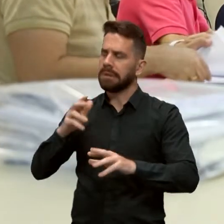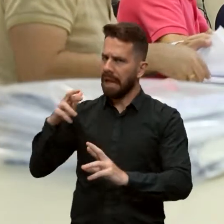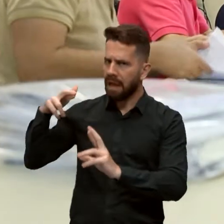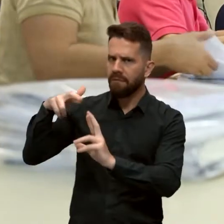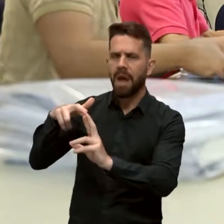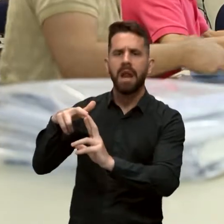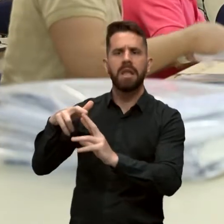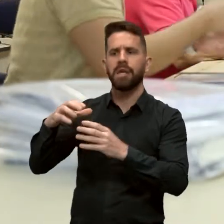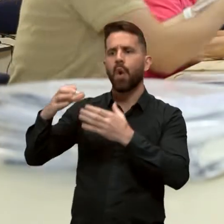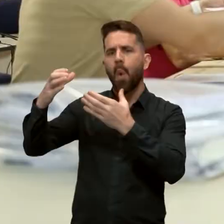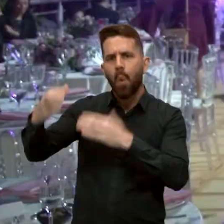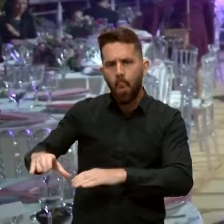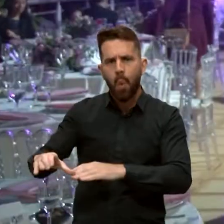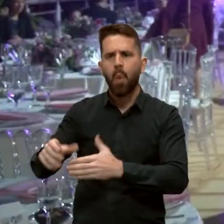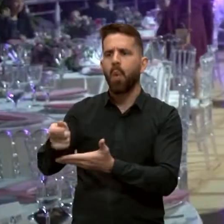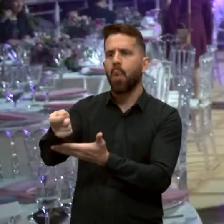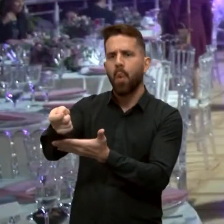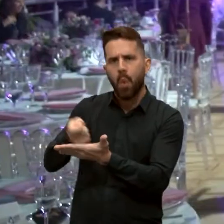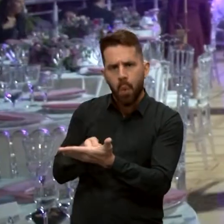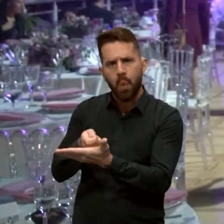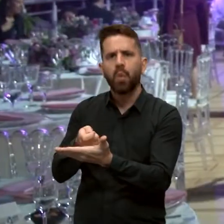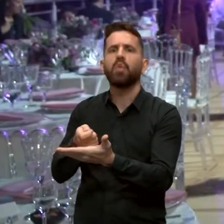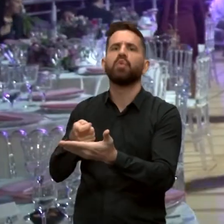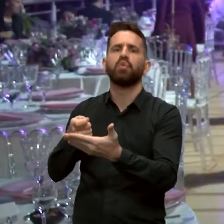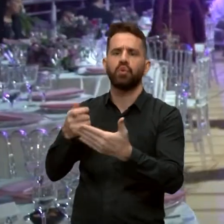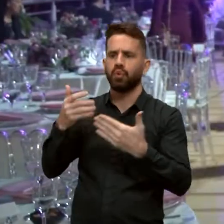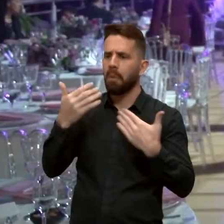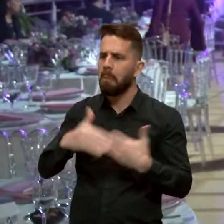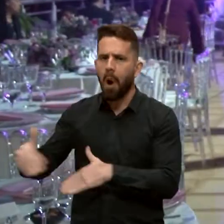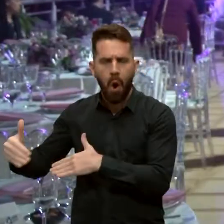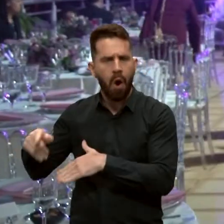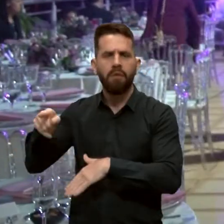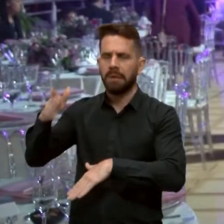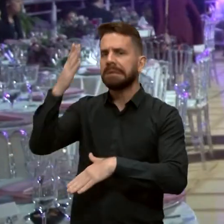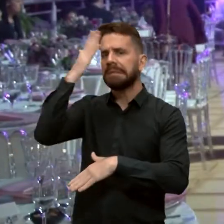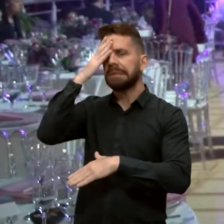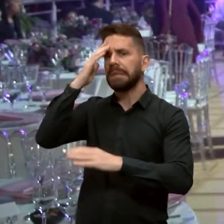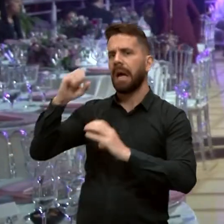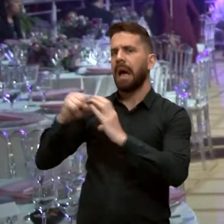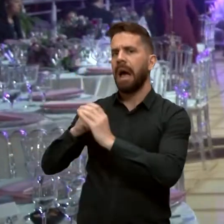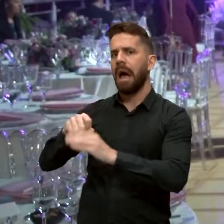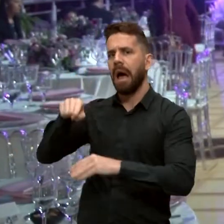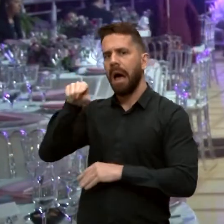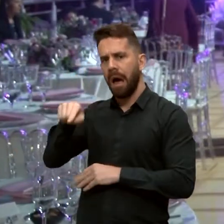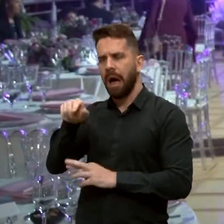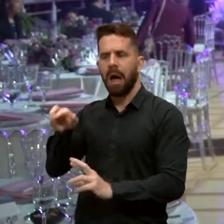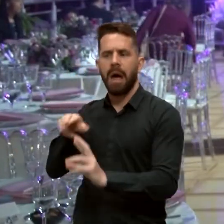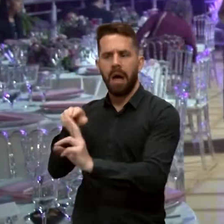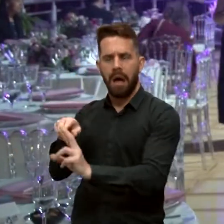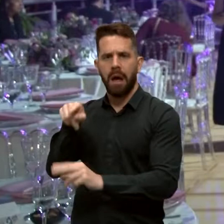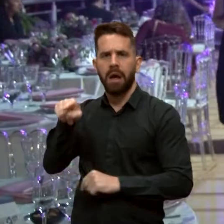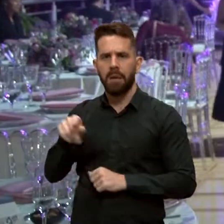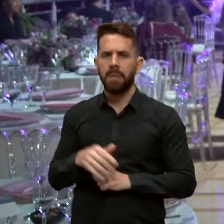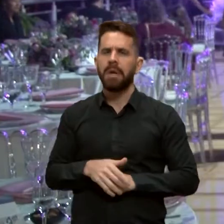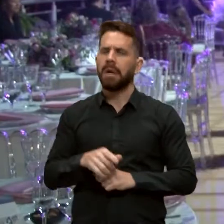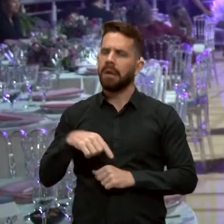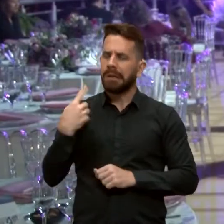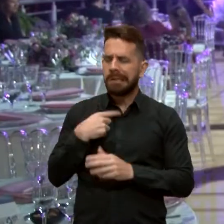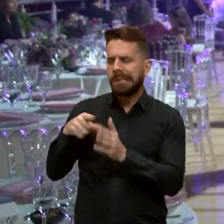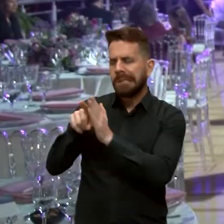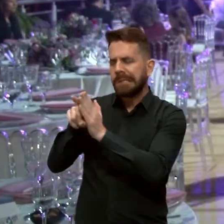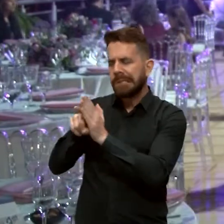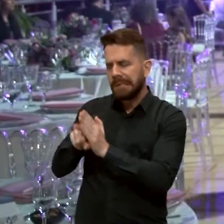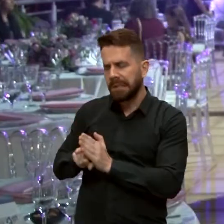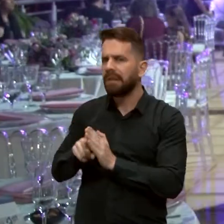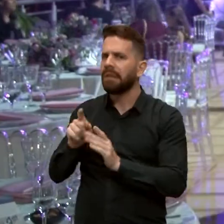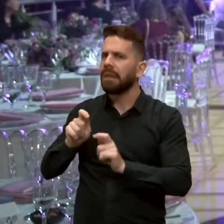e processos seletivos. Foi feito um diagnóstico e a gente percebeu que ele tinha vocação para muito mais dentro de toda